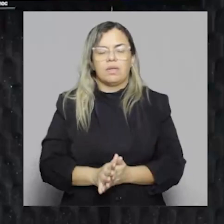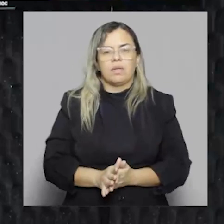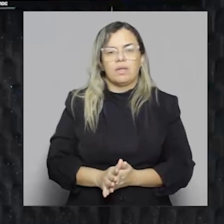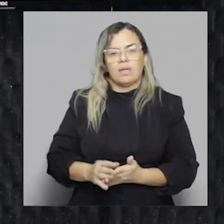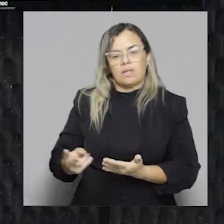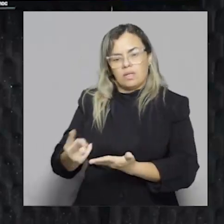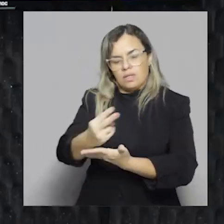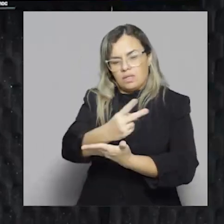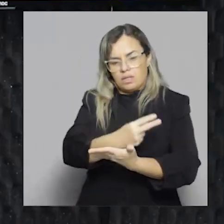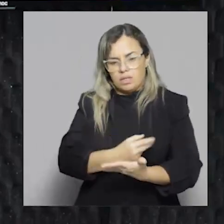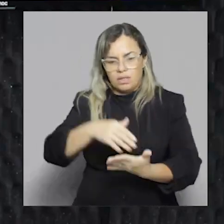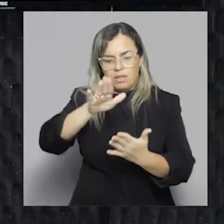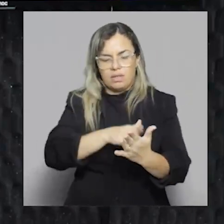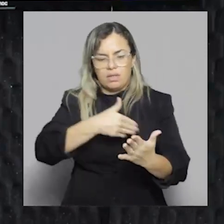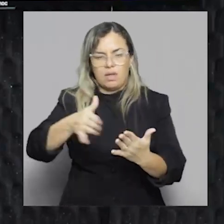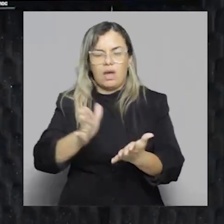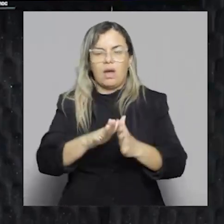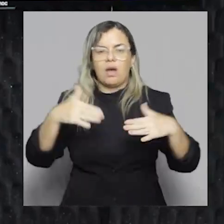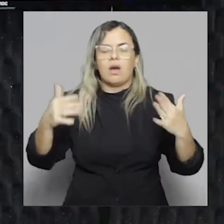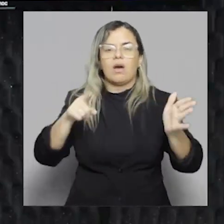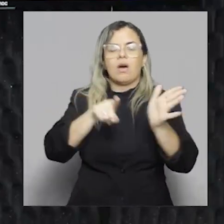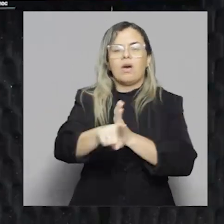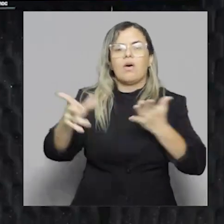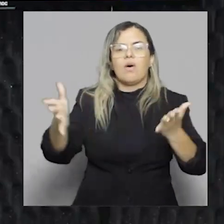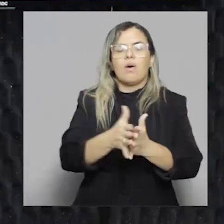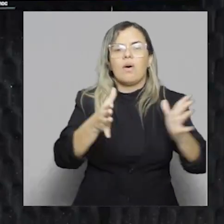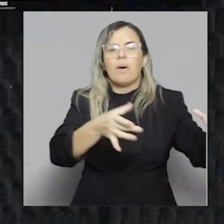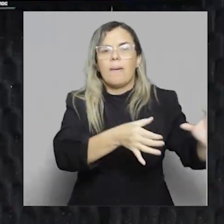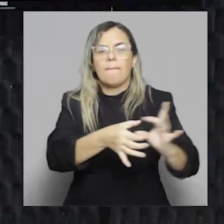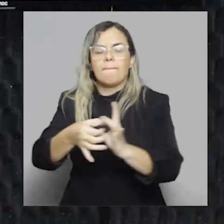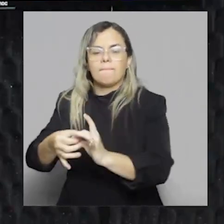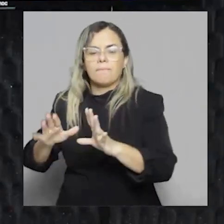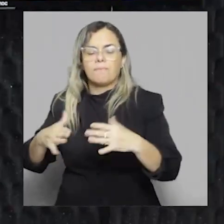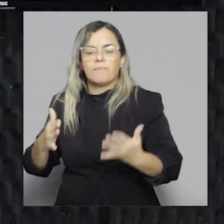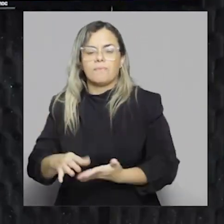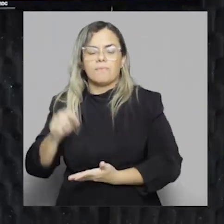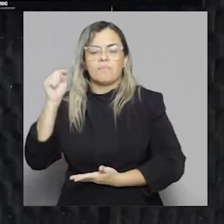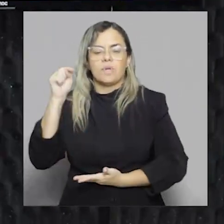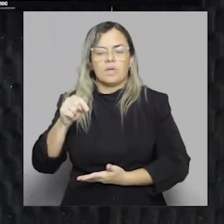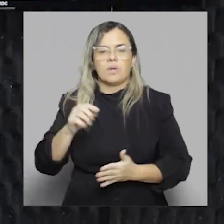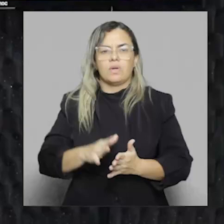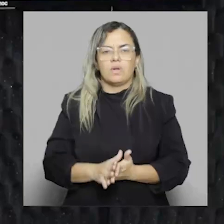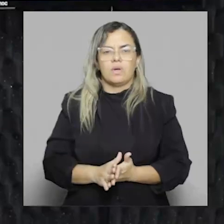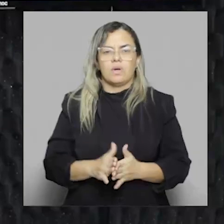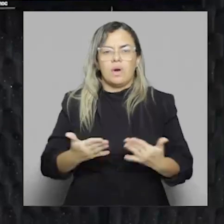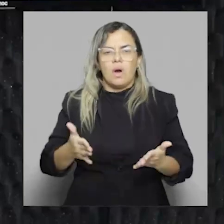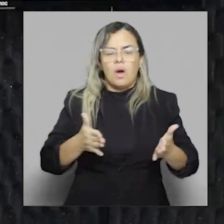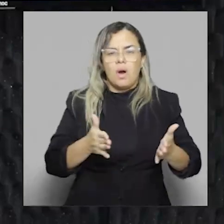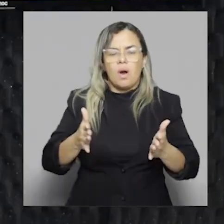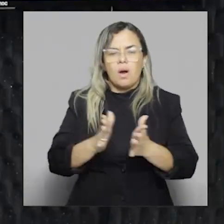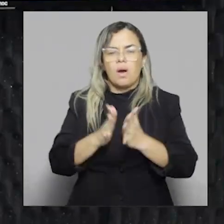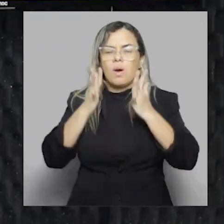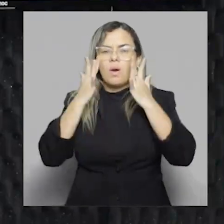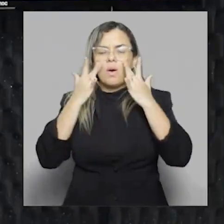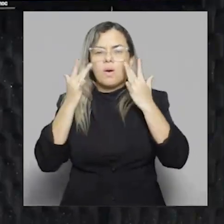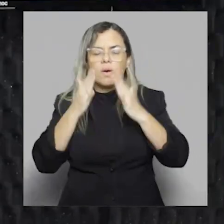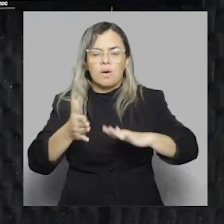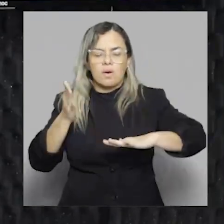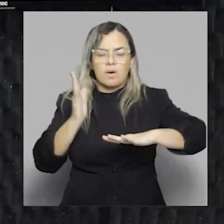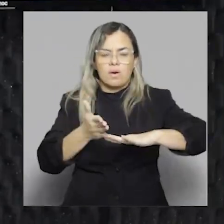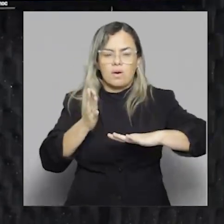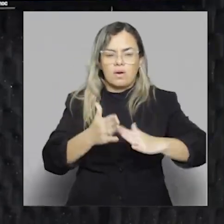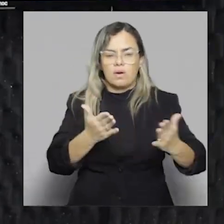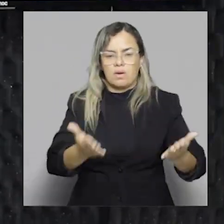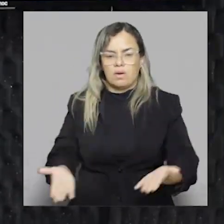nessa situação toda. Professor, em que mecanismo, em que viés da arte contemporânea essa obra se